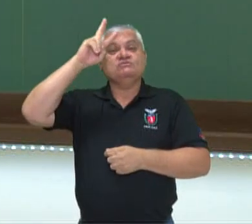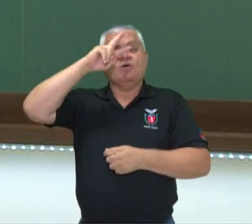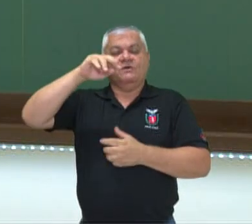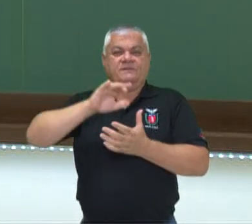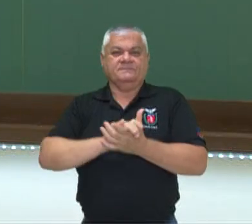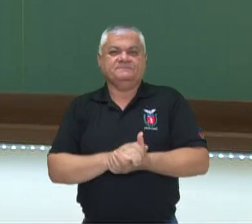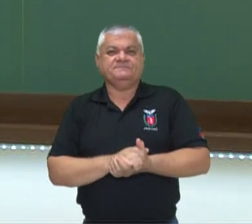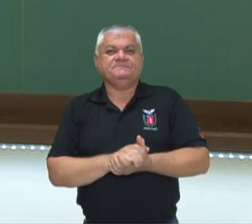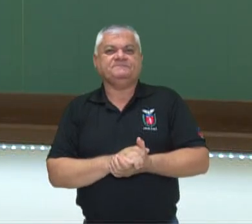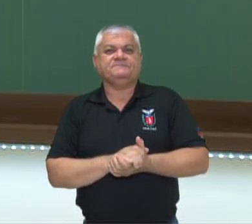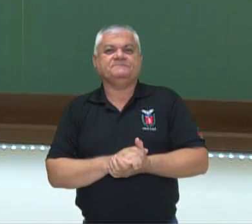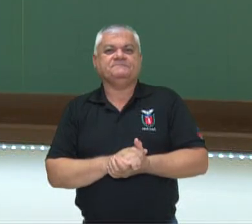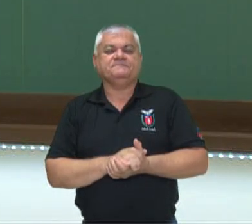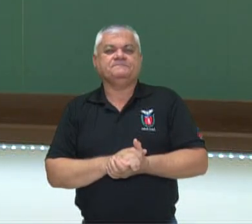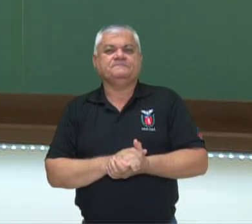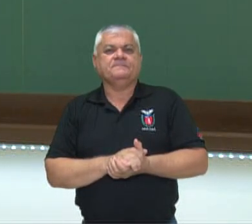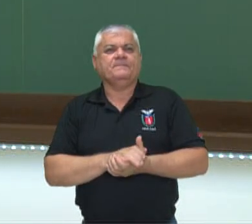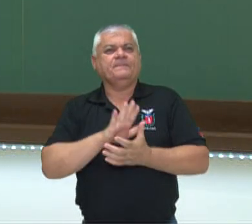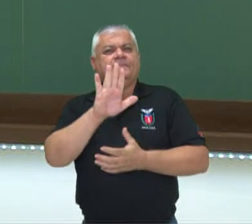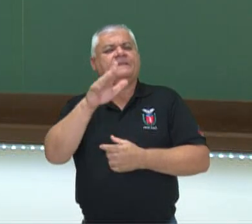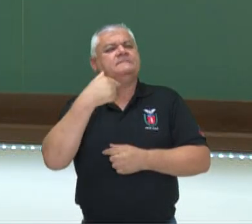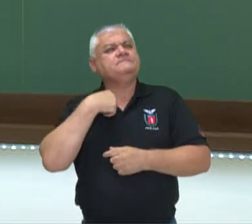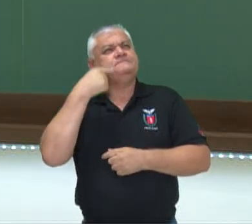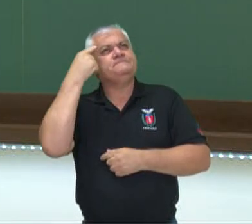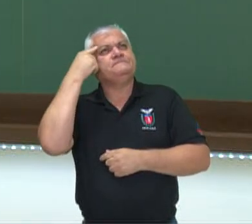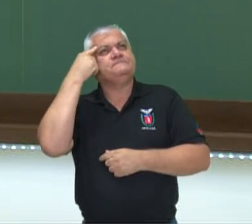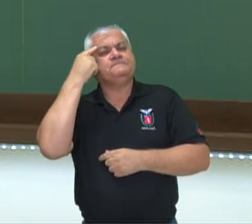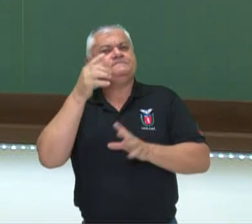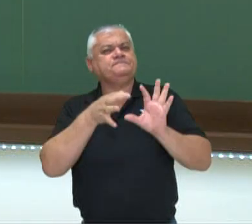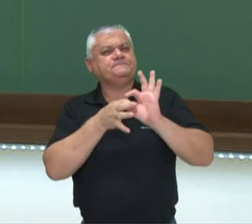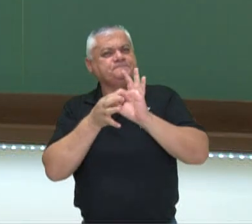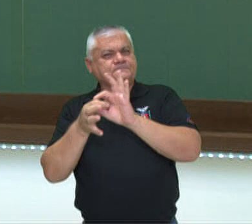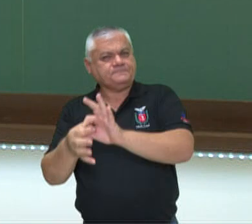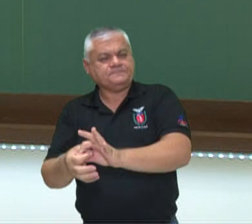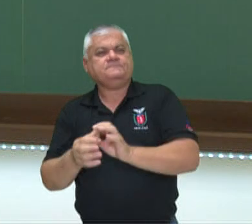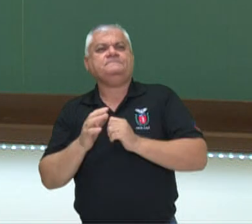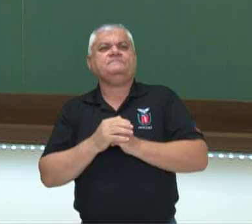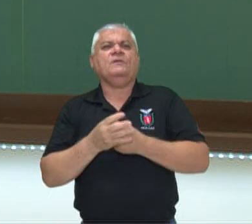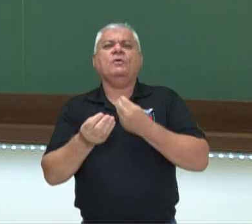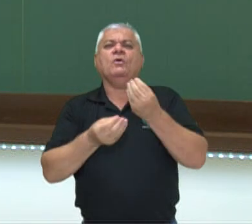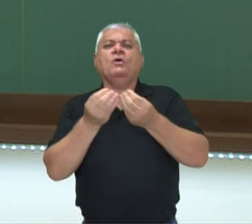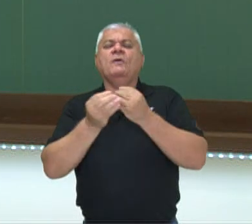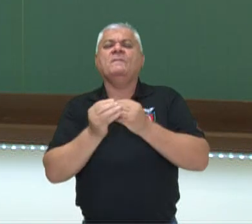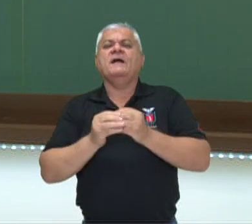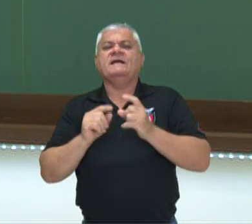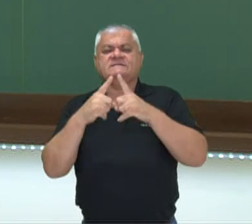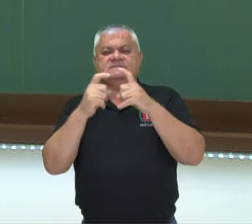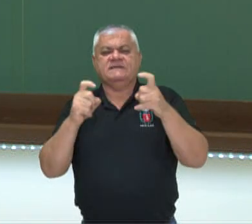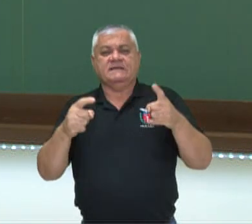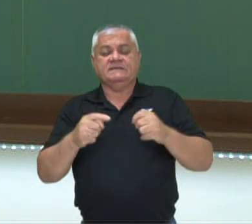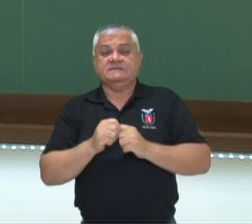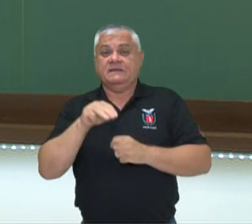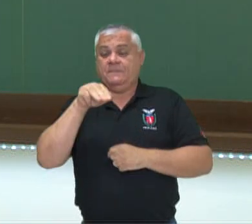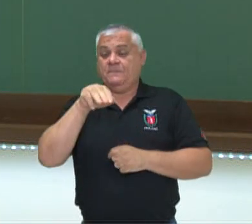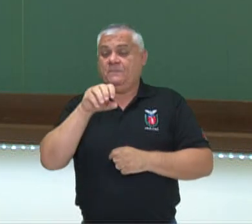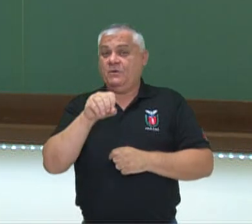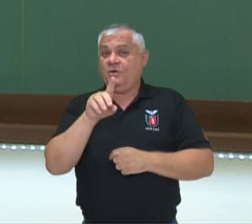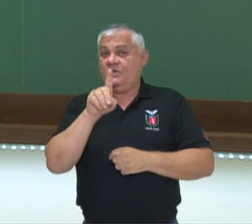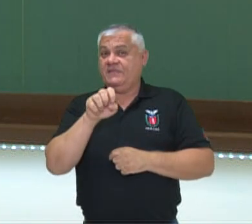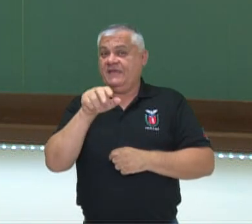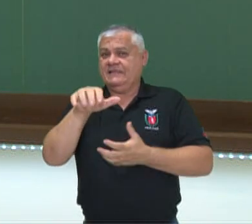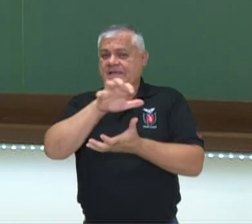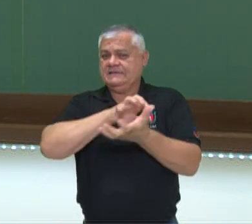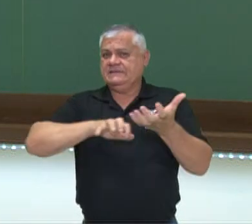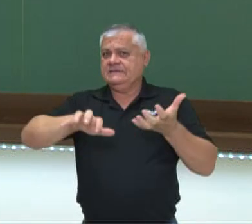acumulado. Vamos pensar aqui o contexto de crise da ciência moderna. Então, quando nós nos referimos à crise na